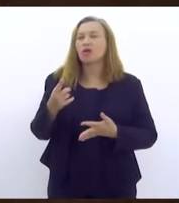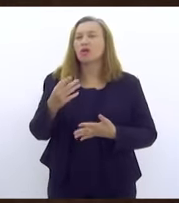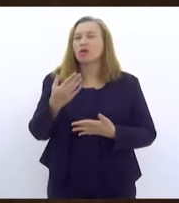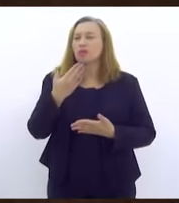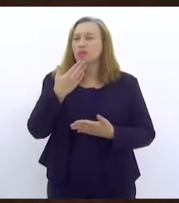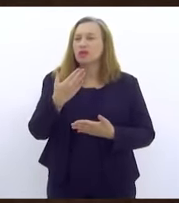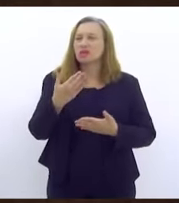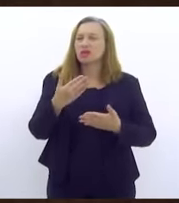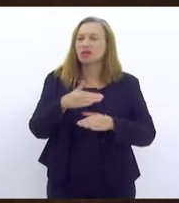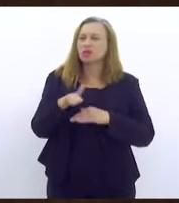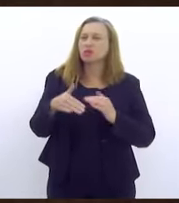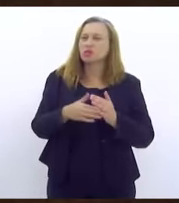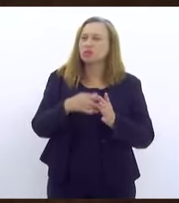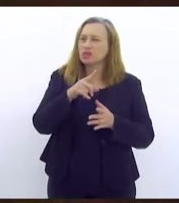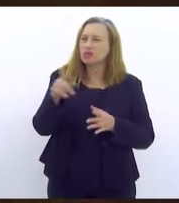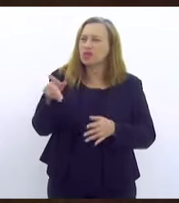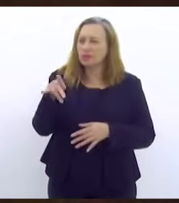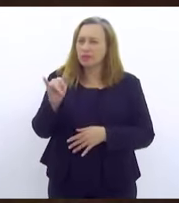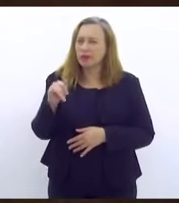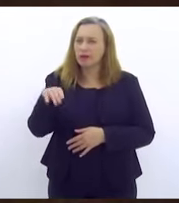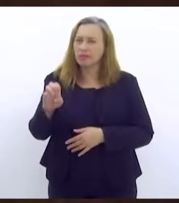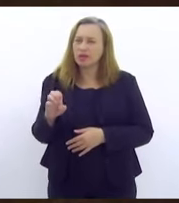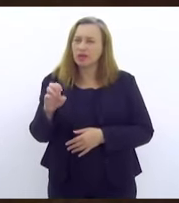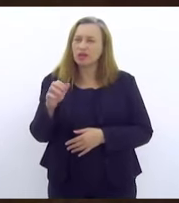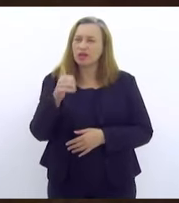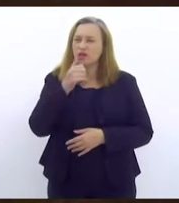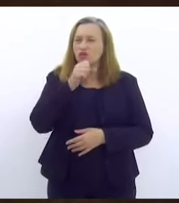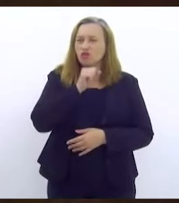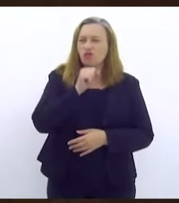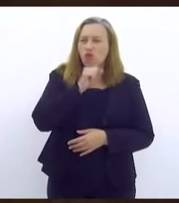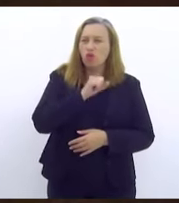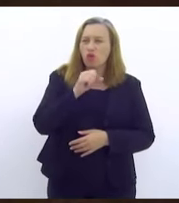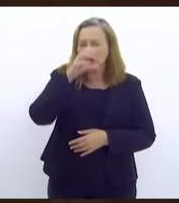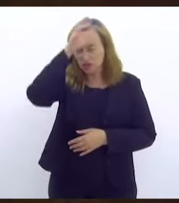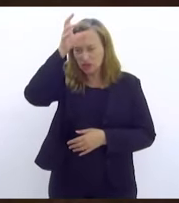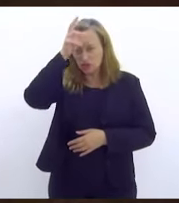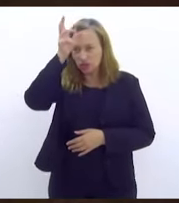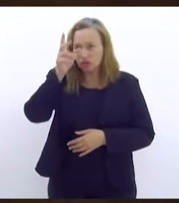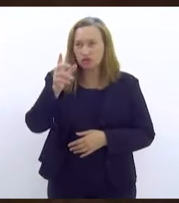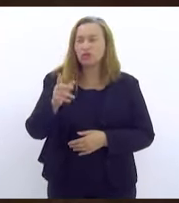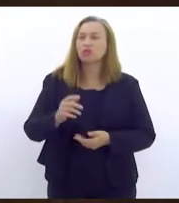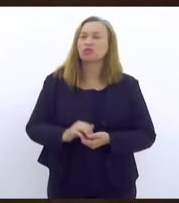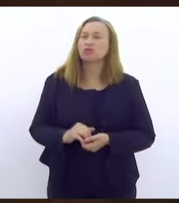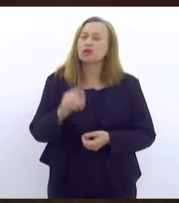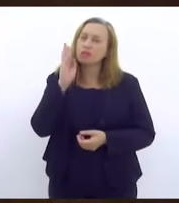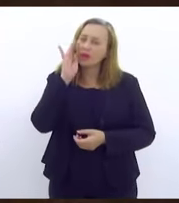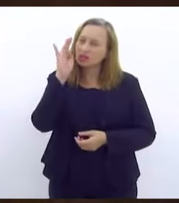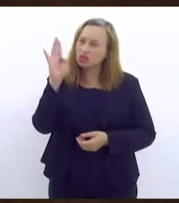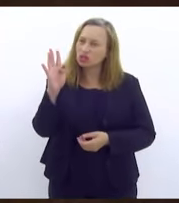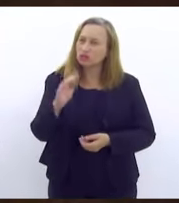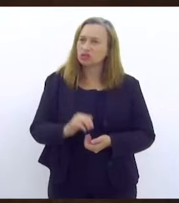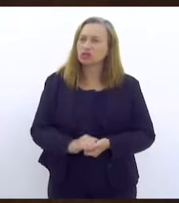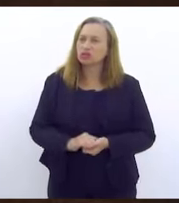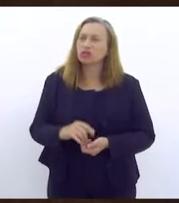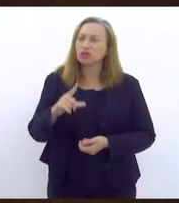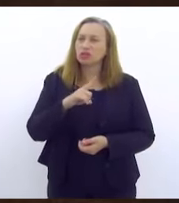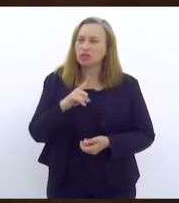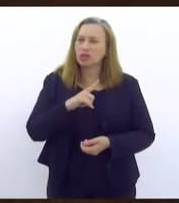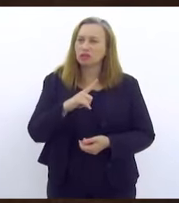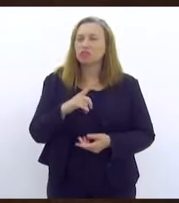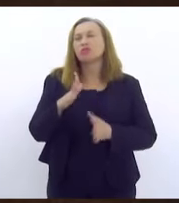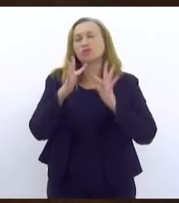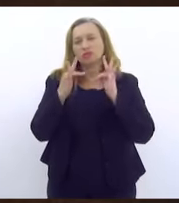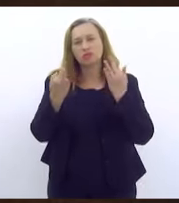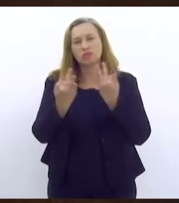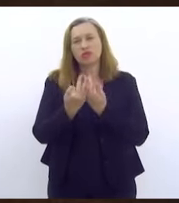é pai, que é mãe, que é avó, que é tia, que é padrinho, que é madrinha. Imaginem, nós temos nossos entes